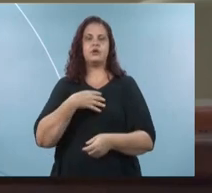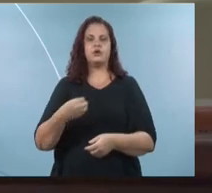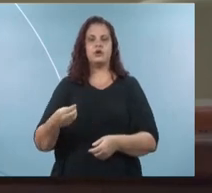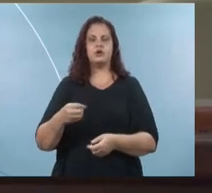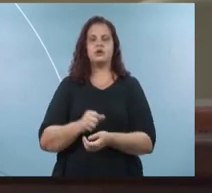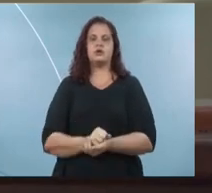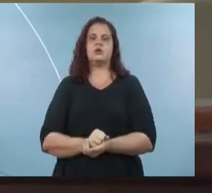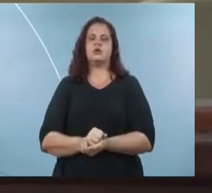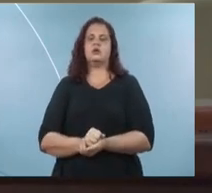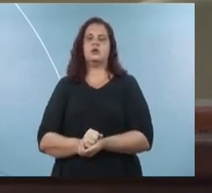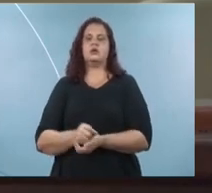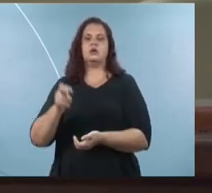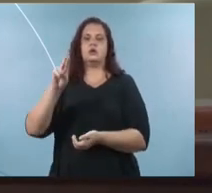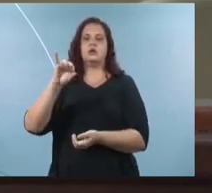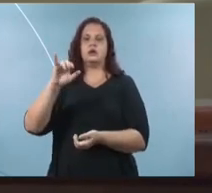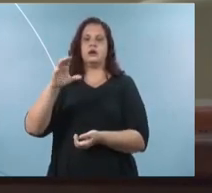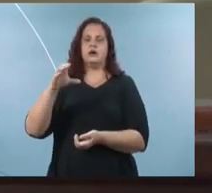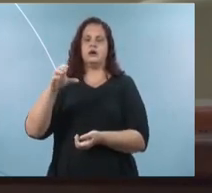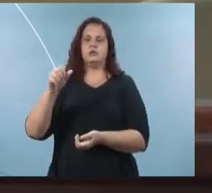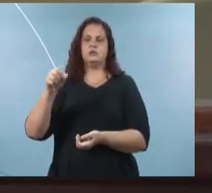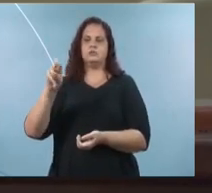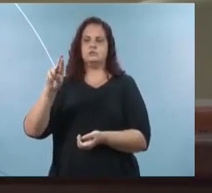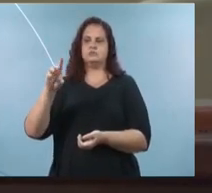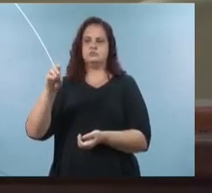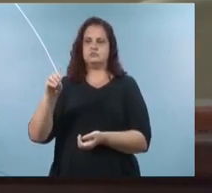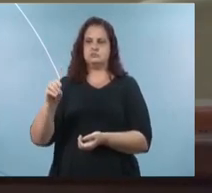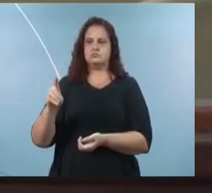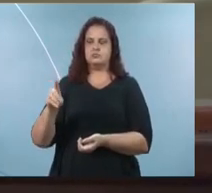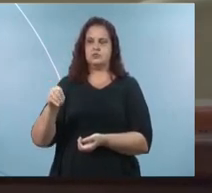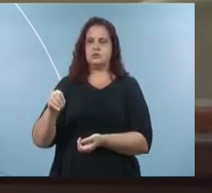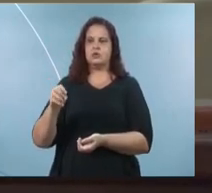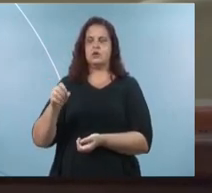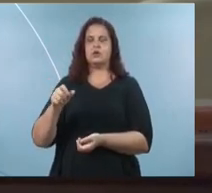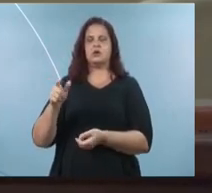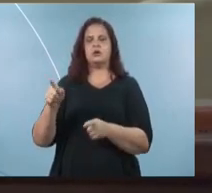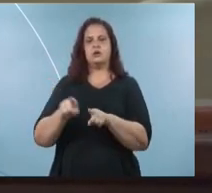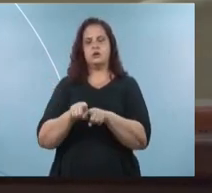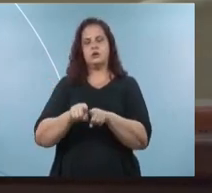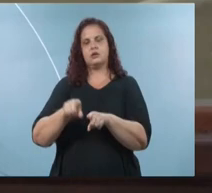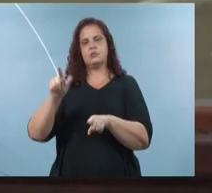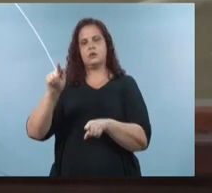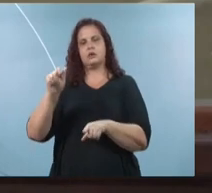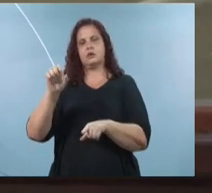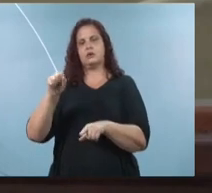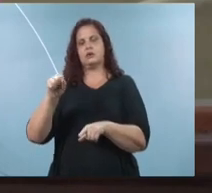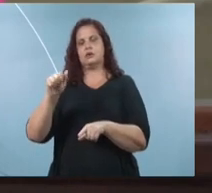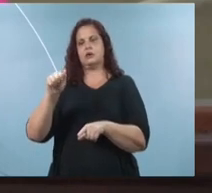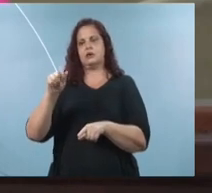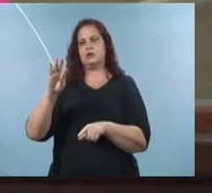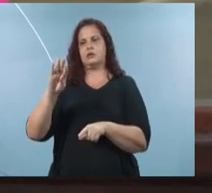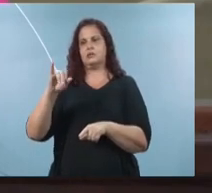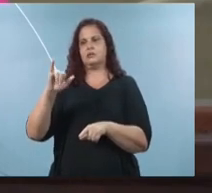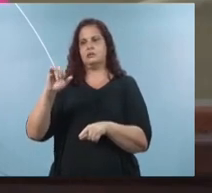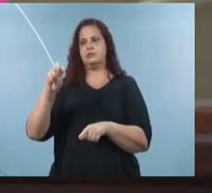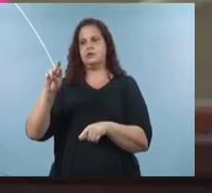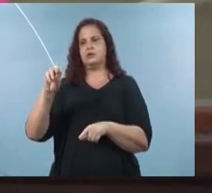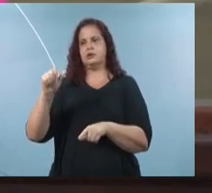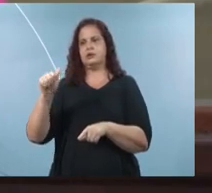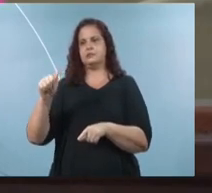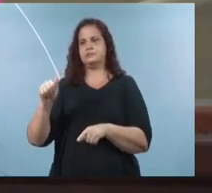os dias eu me levantar e agradecer a Deus em poder trabalhar e tê-los como exemplo para sempre